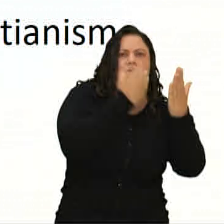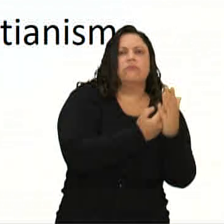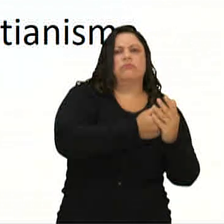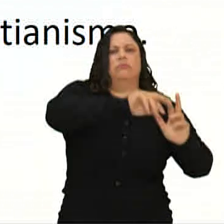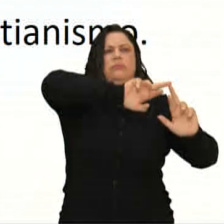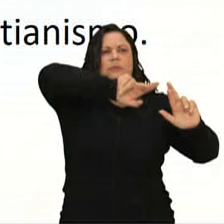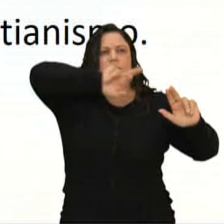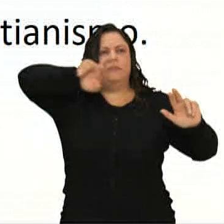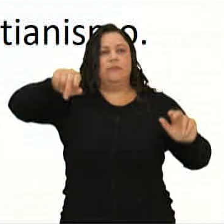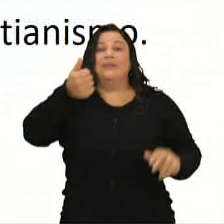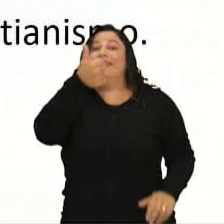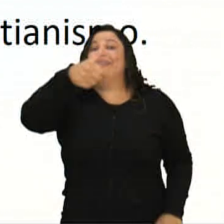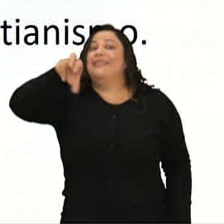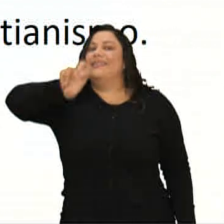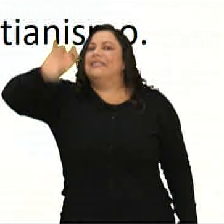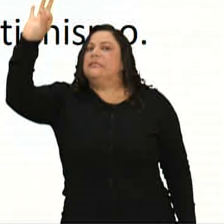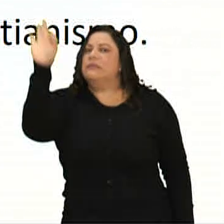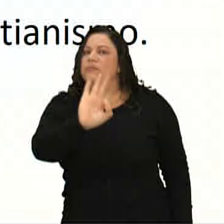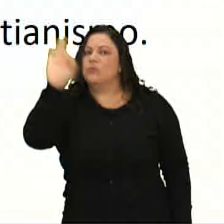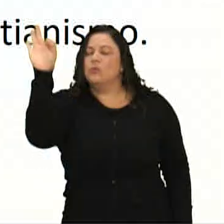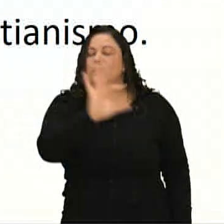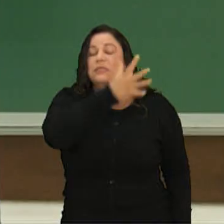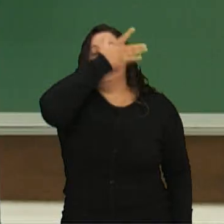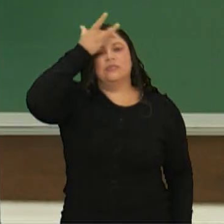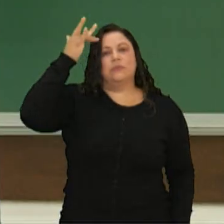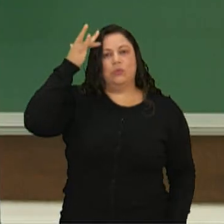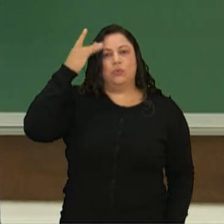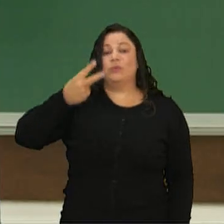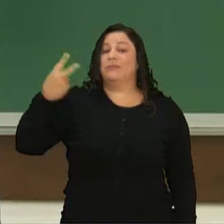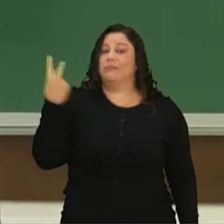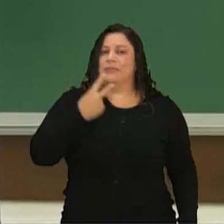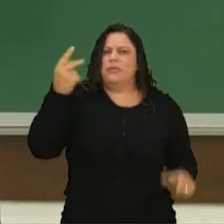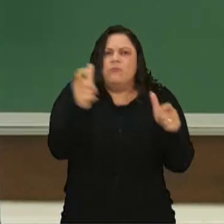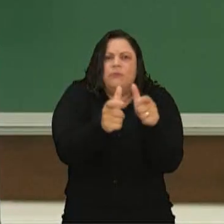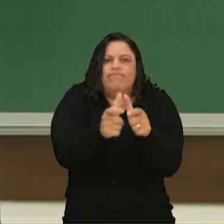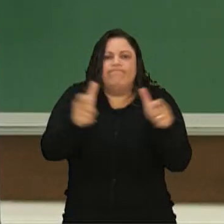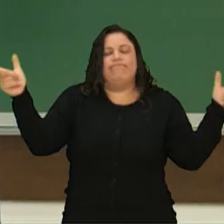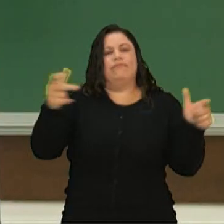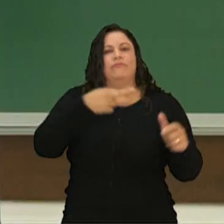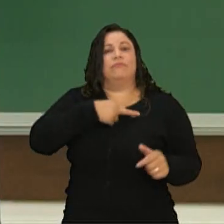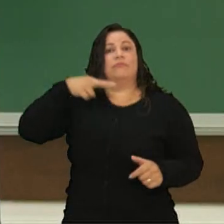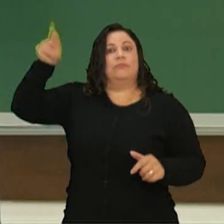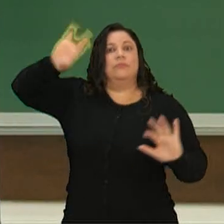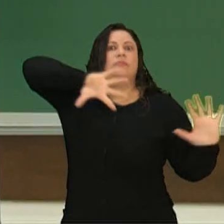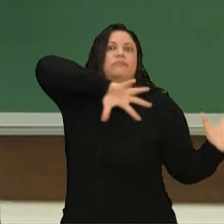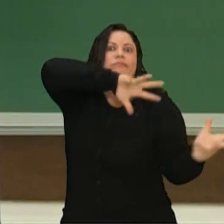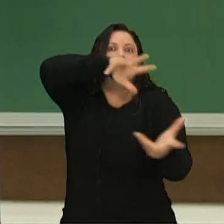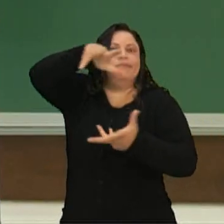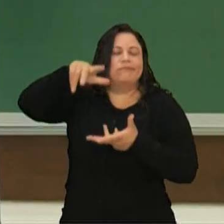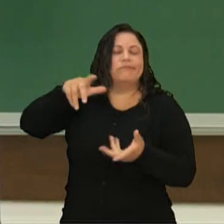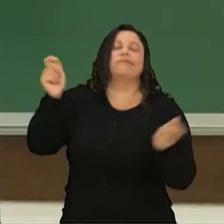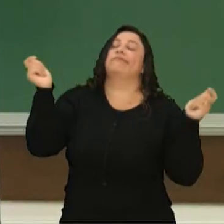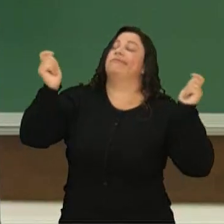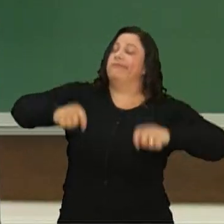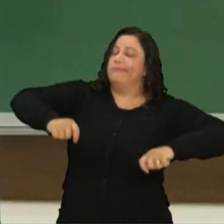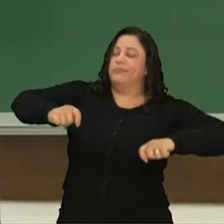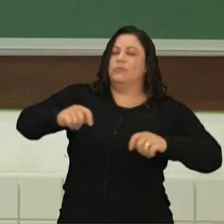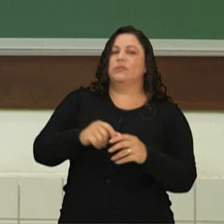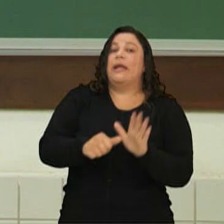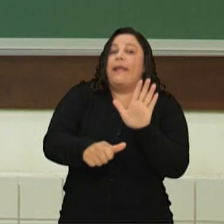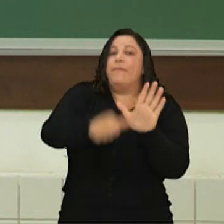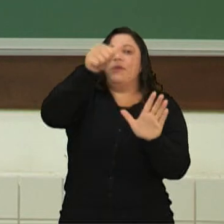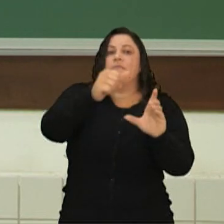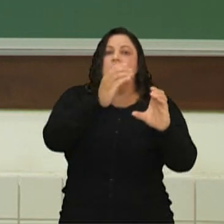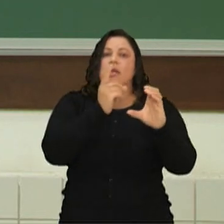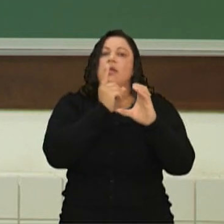15%. Atualmente, é a 2ª maior religião do planeta depois do cristianismo. Então, além do